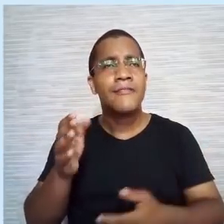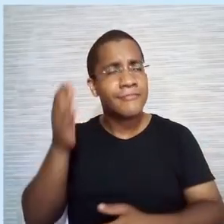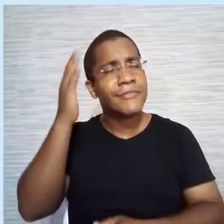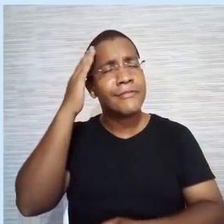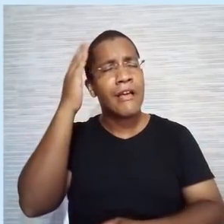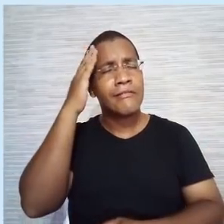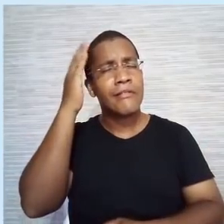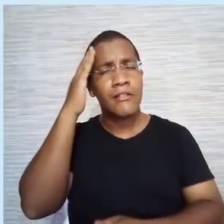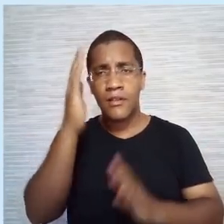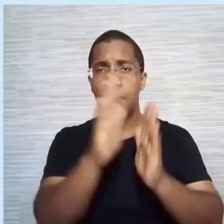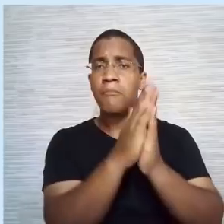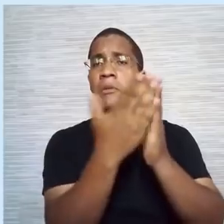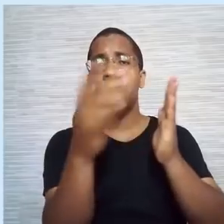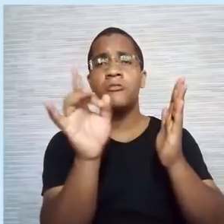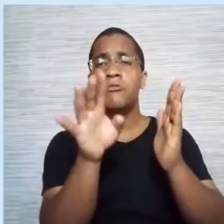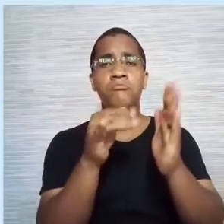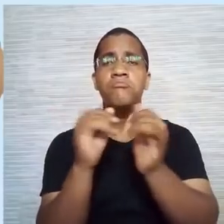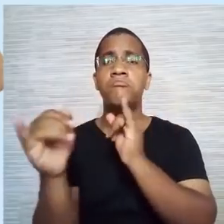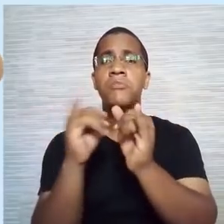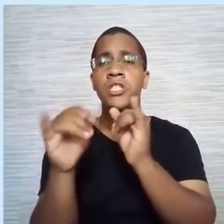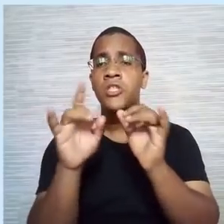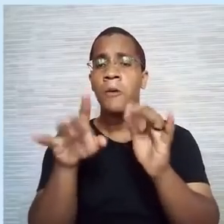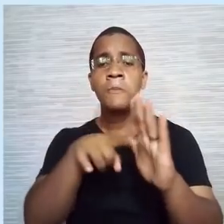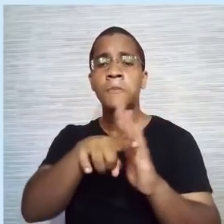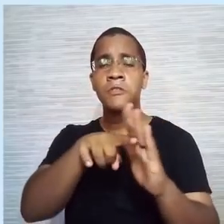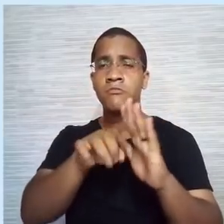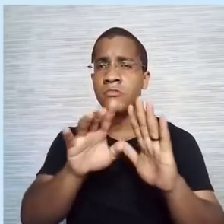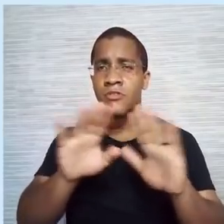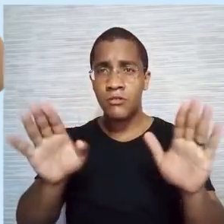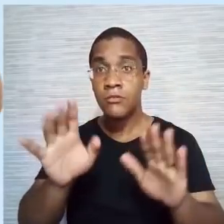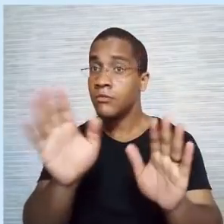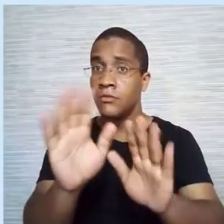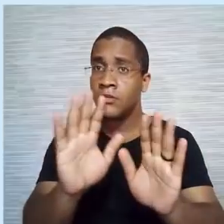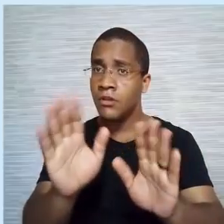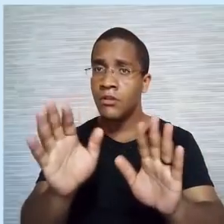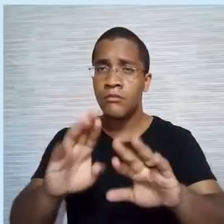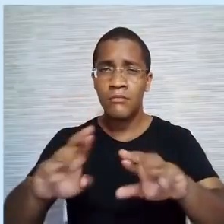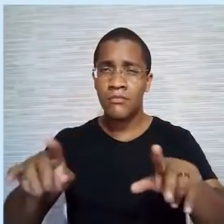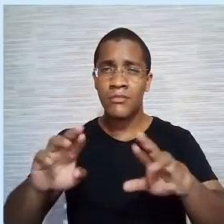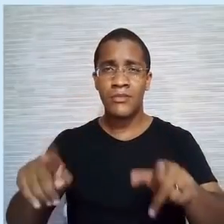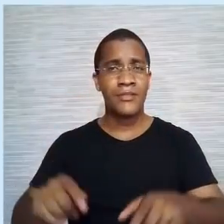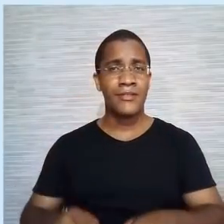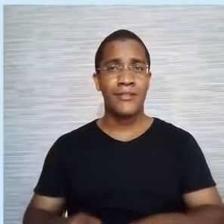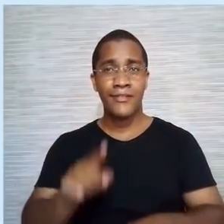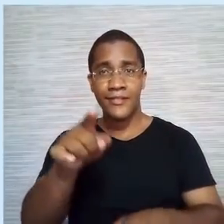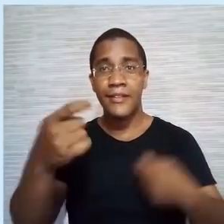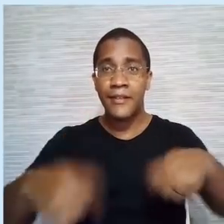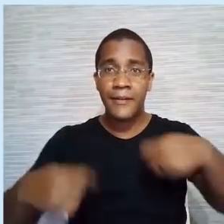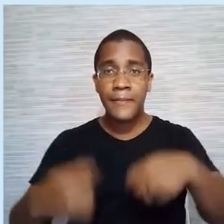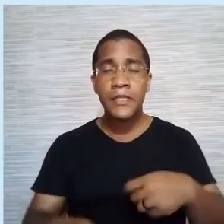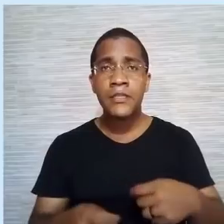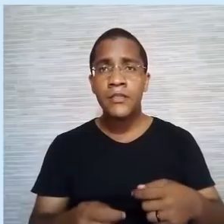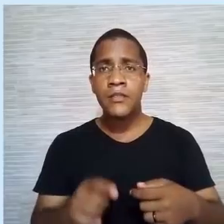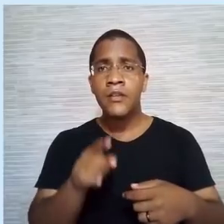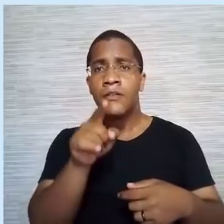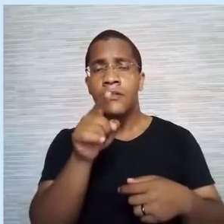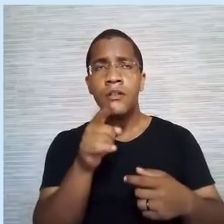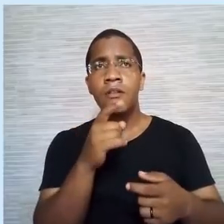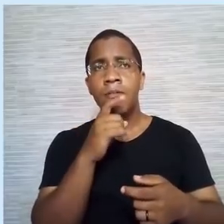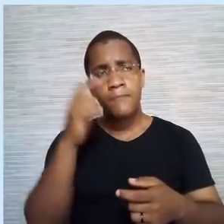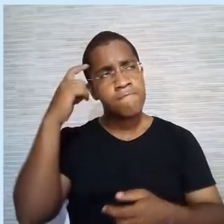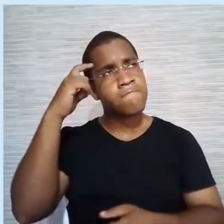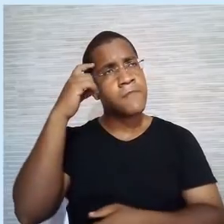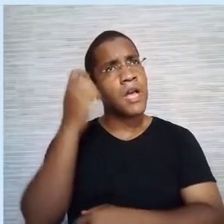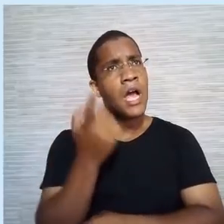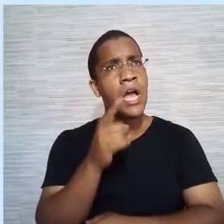mera busca em bibliotecas, em internet e em outras tecnologias. Não é só isso, não. É importante apresentar questões que